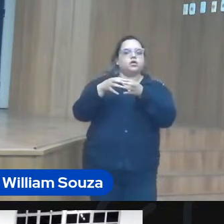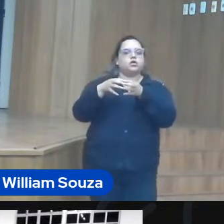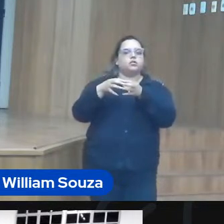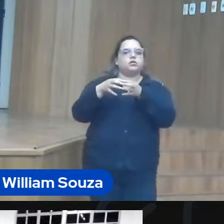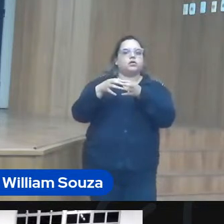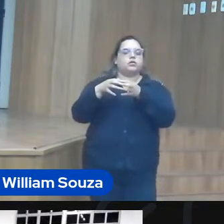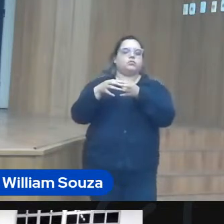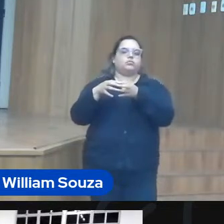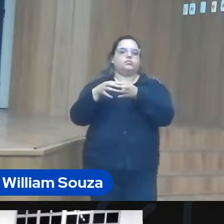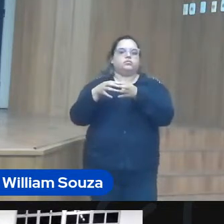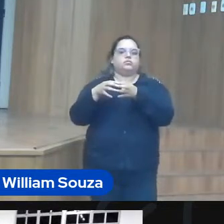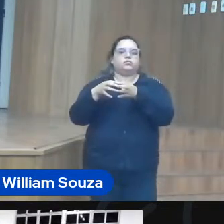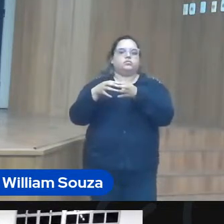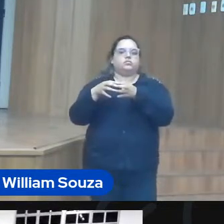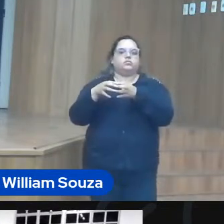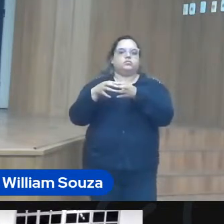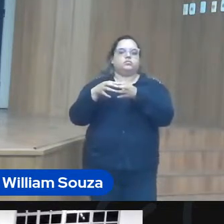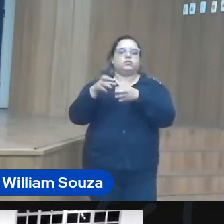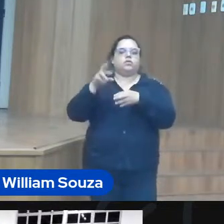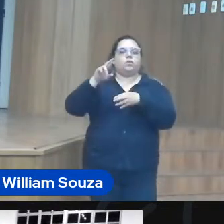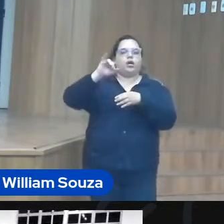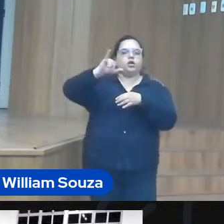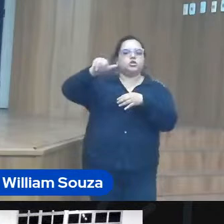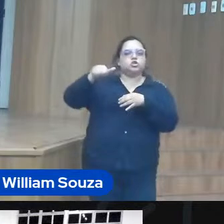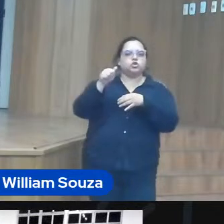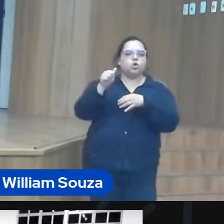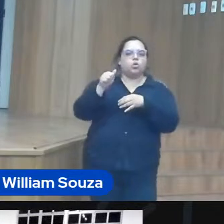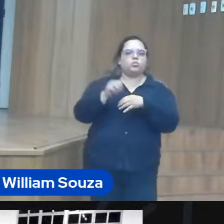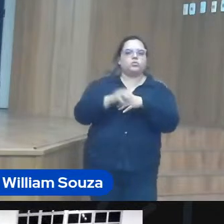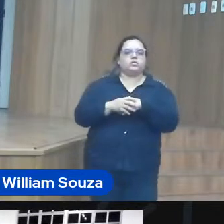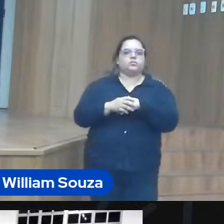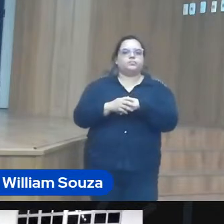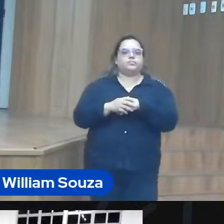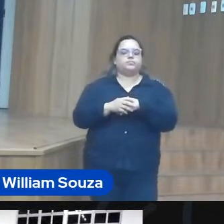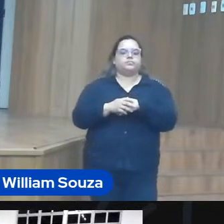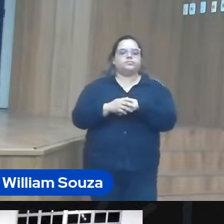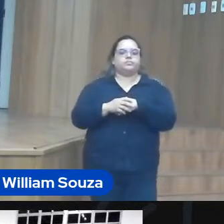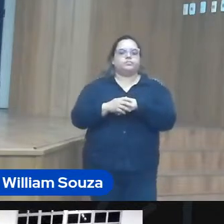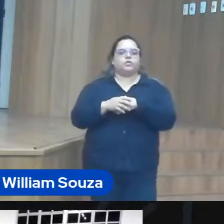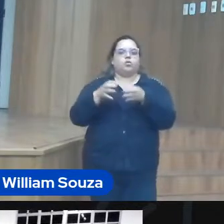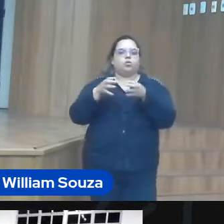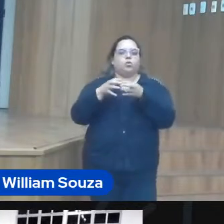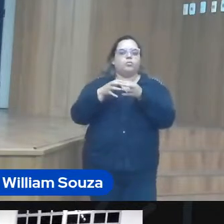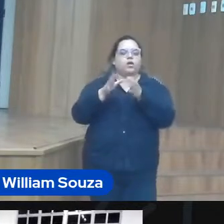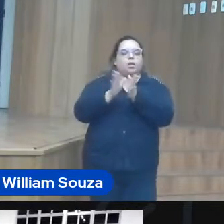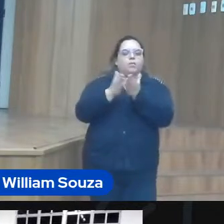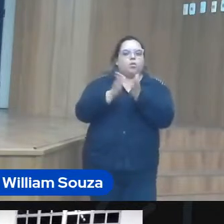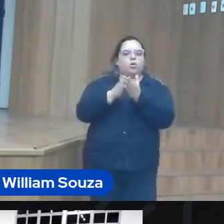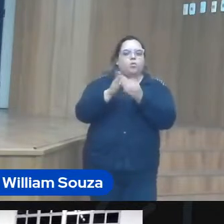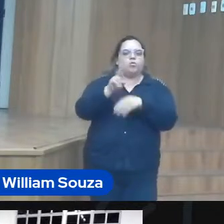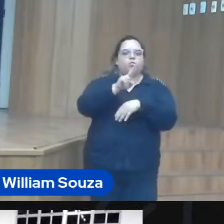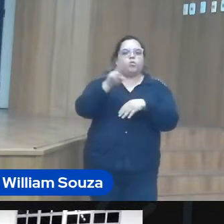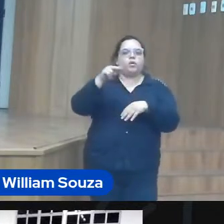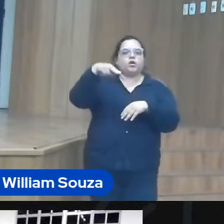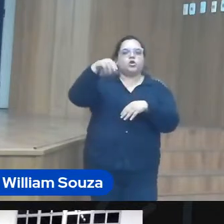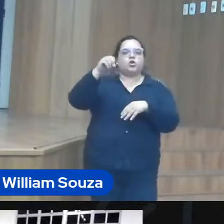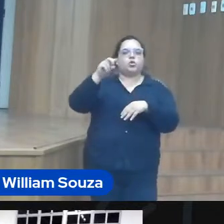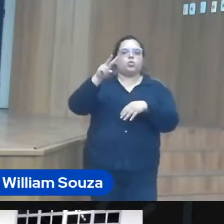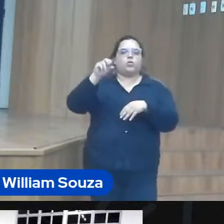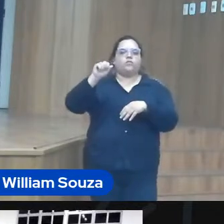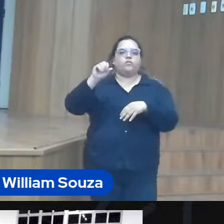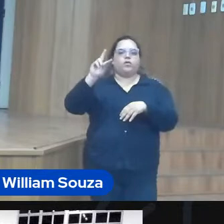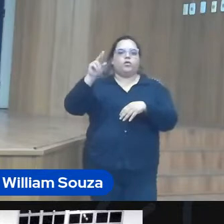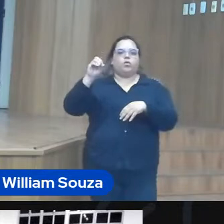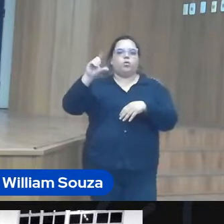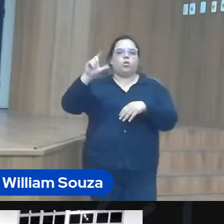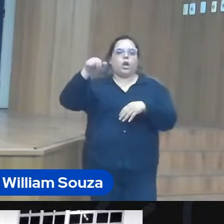uma comunidade muito pobre, muito grande, chamada Nova Holanda. Ela fica no Complexo da Maré. É